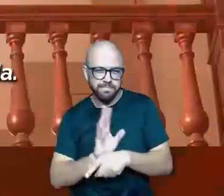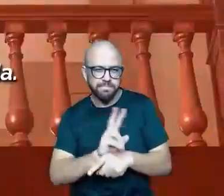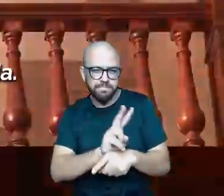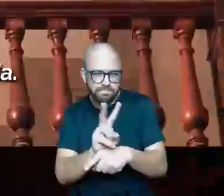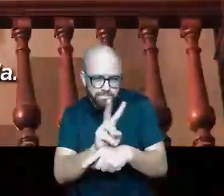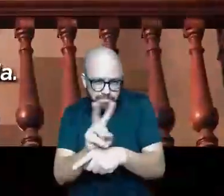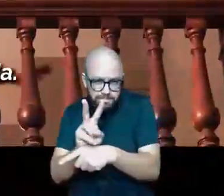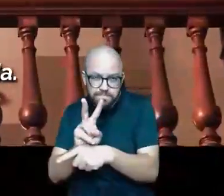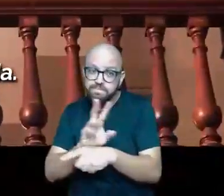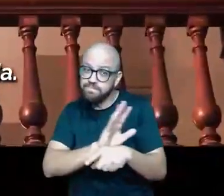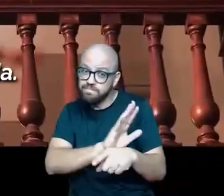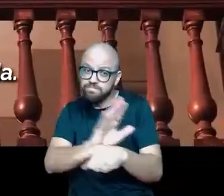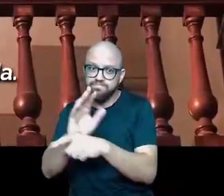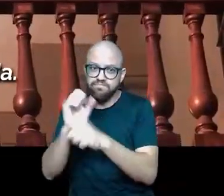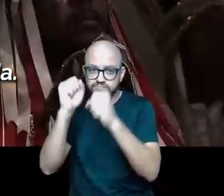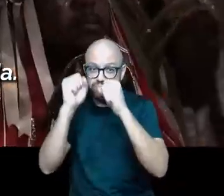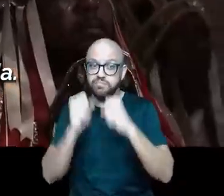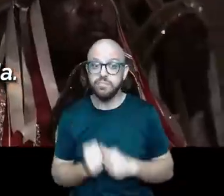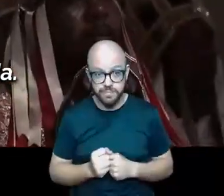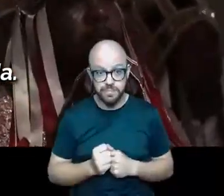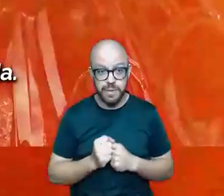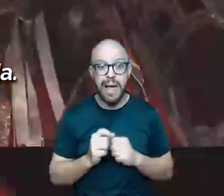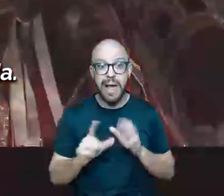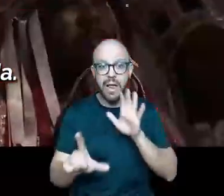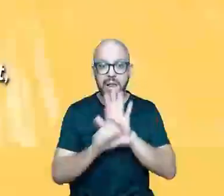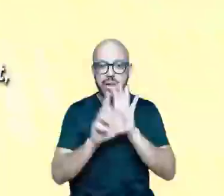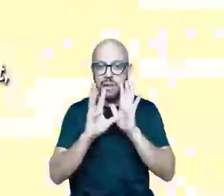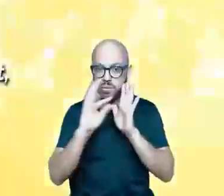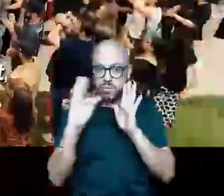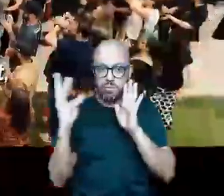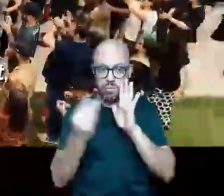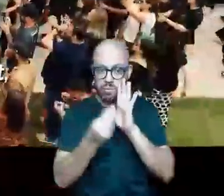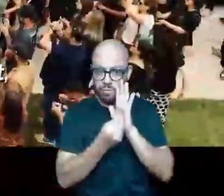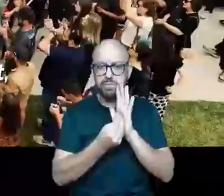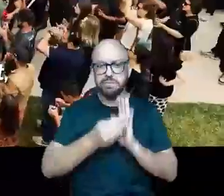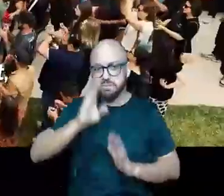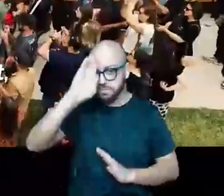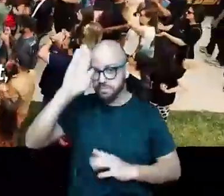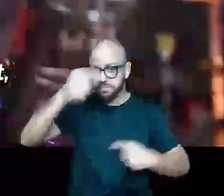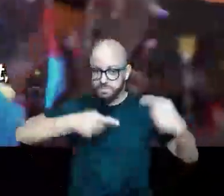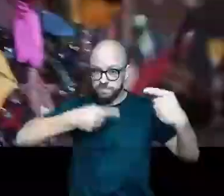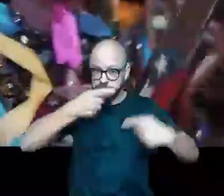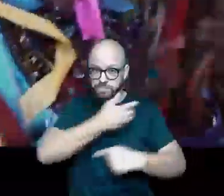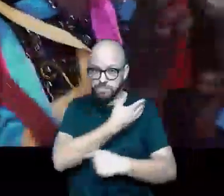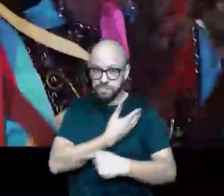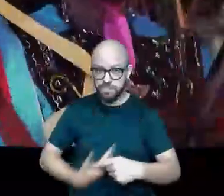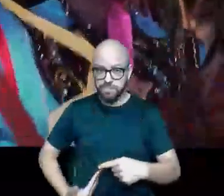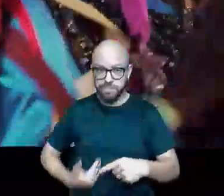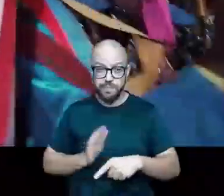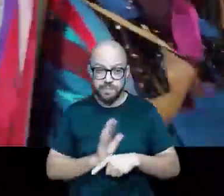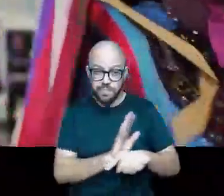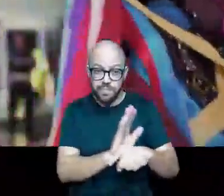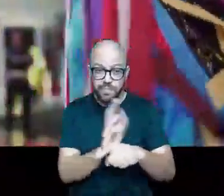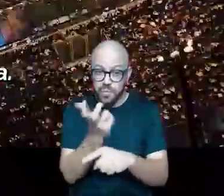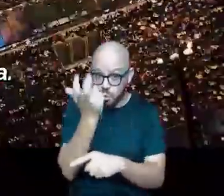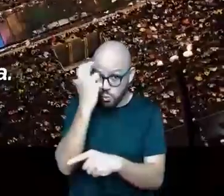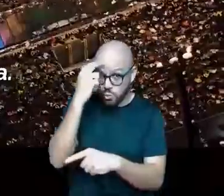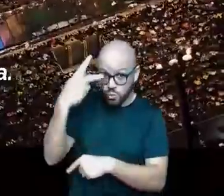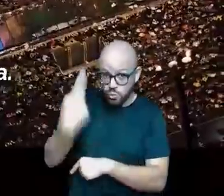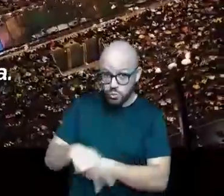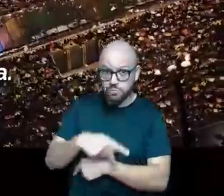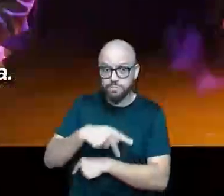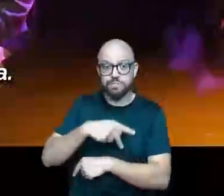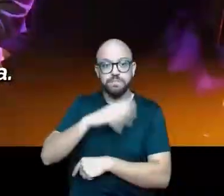democracia, deve ser defendida e fortalecida. Essa é a função da Lei Rouanet, a principal política pública